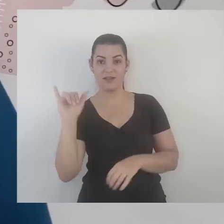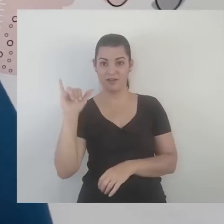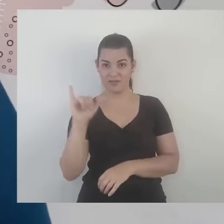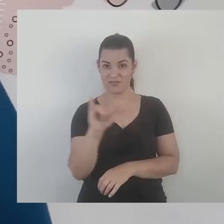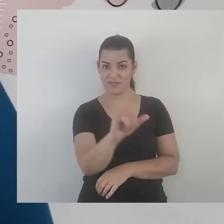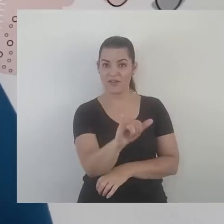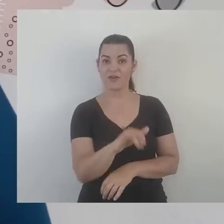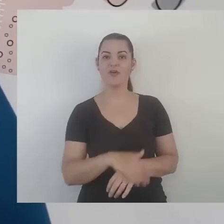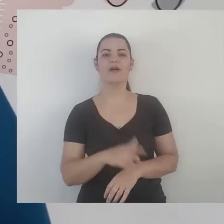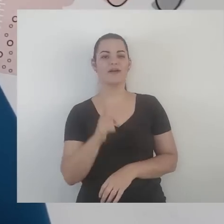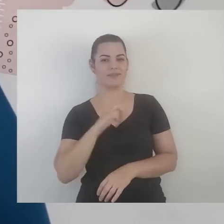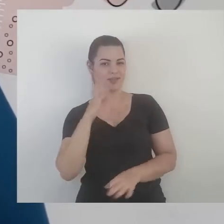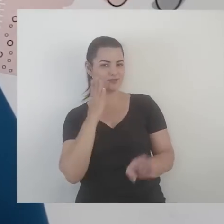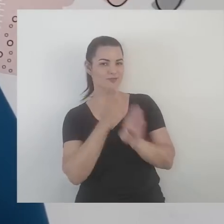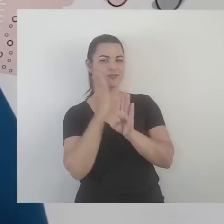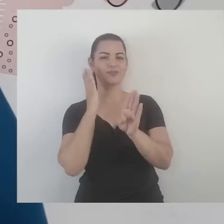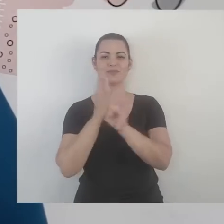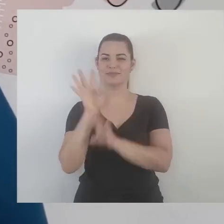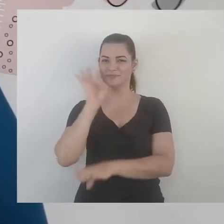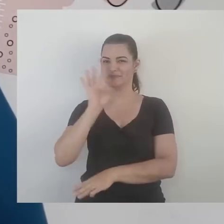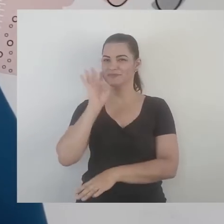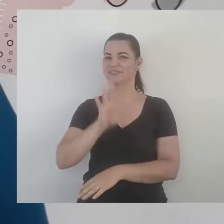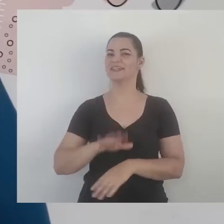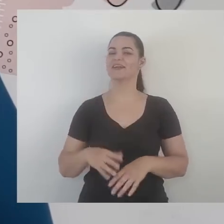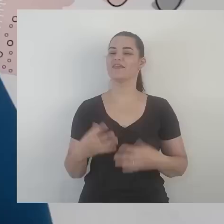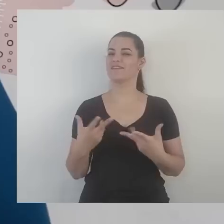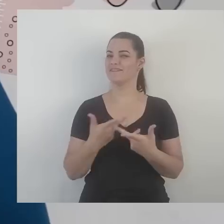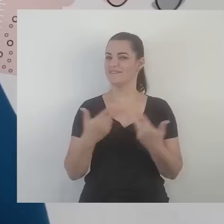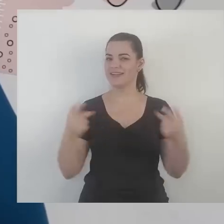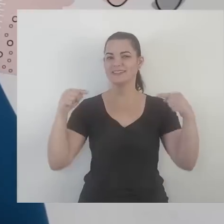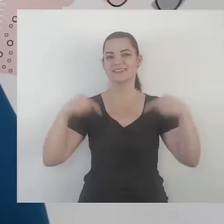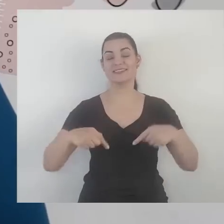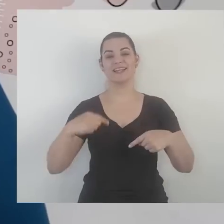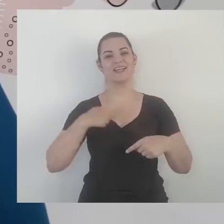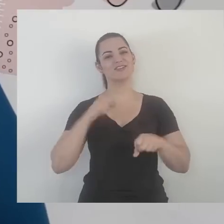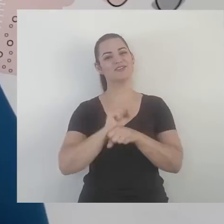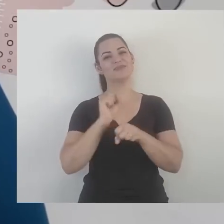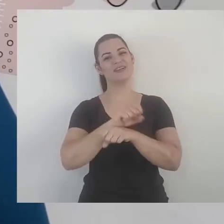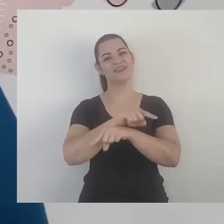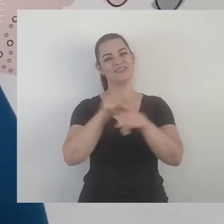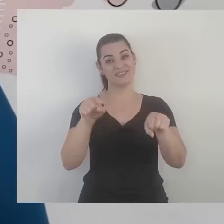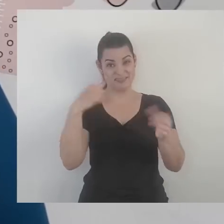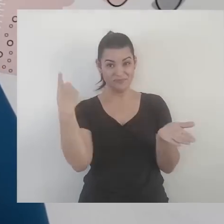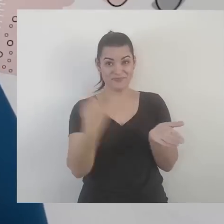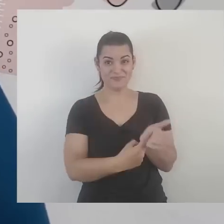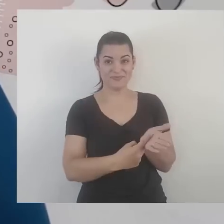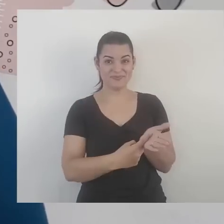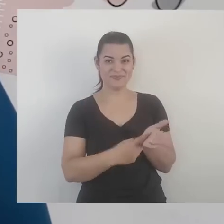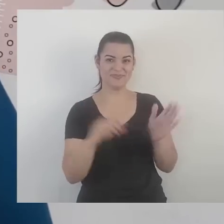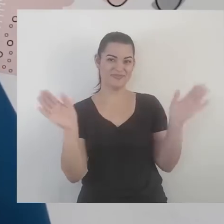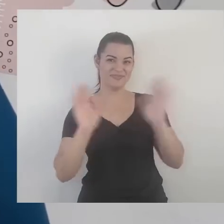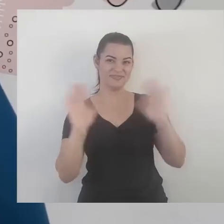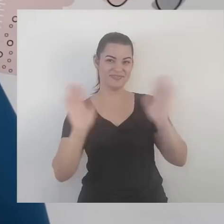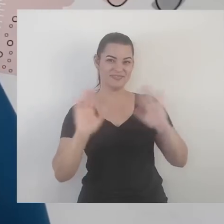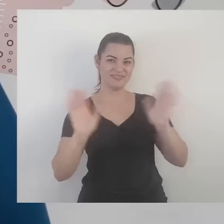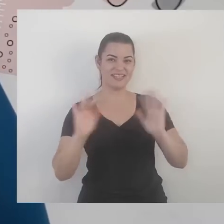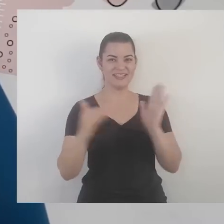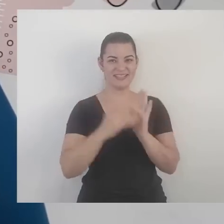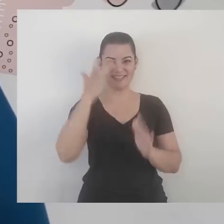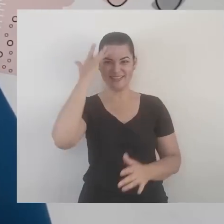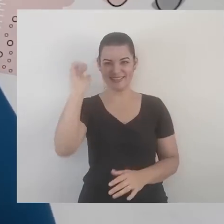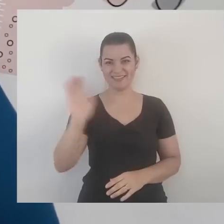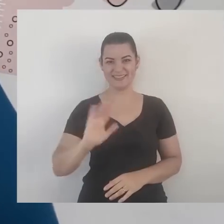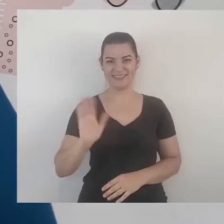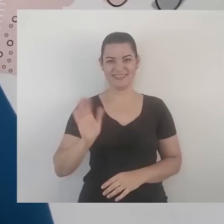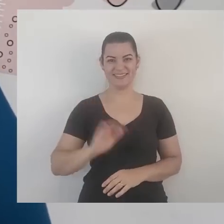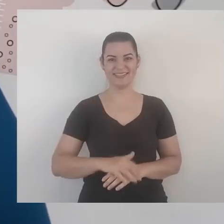teremos algumas descobertas bem legais aqui no nosso encontro. A Pro vai ficar te esperando. Combinado? Até amanhã,